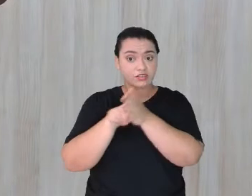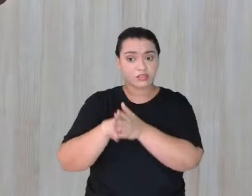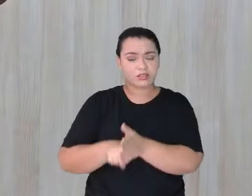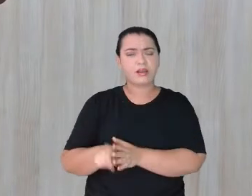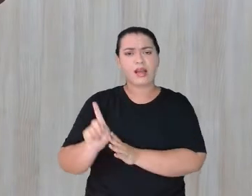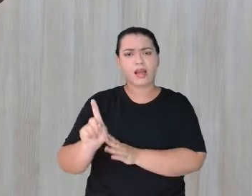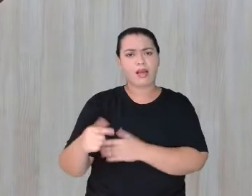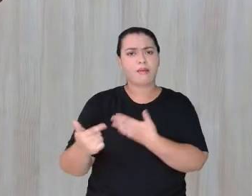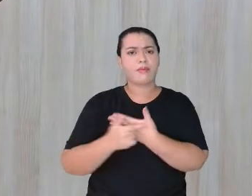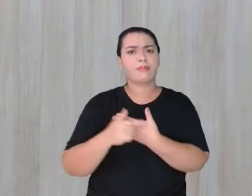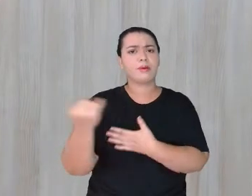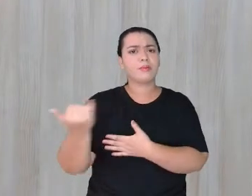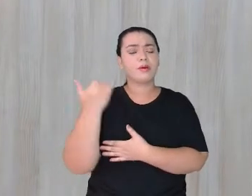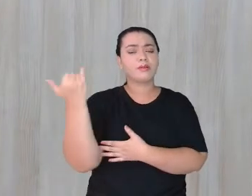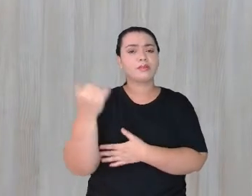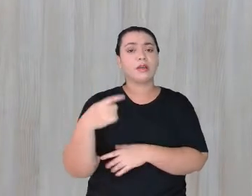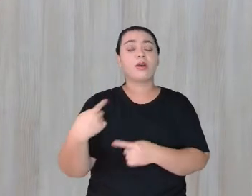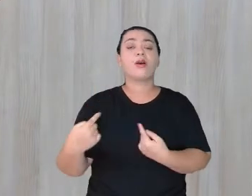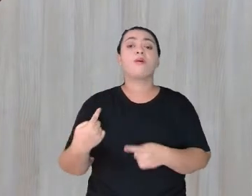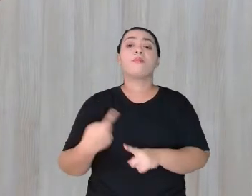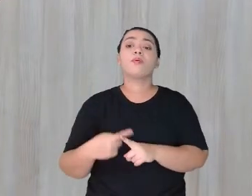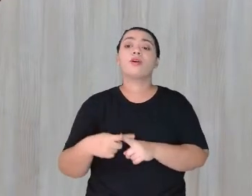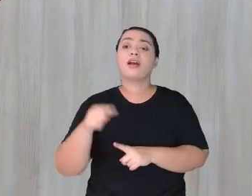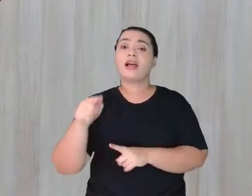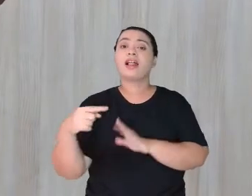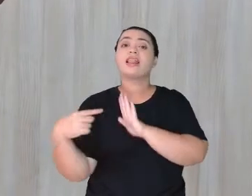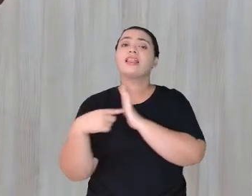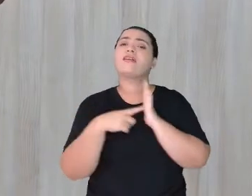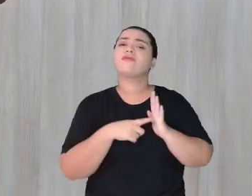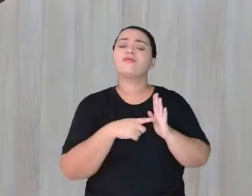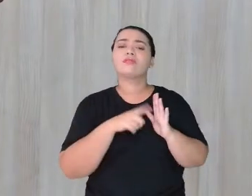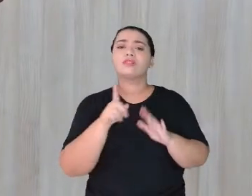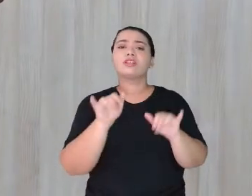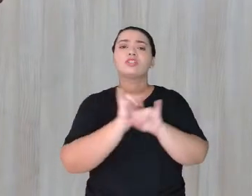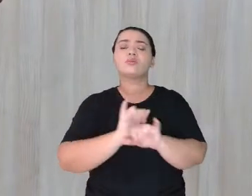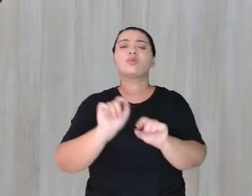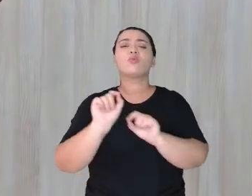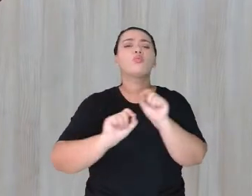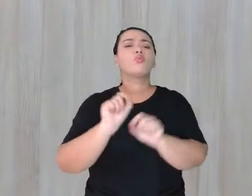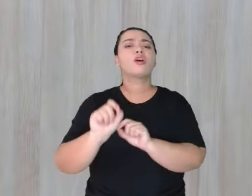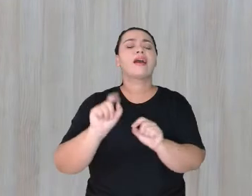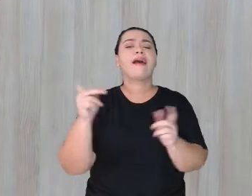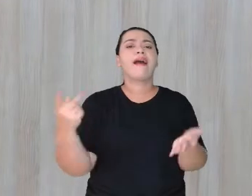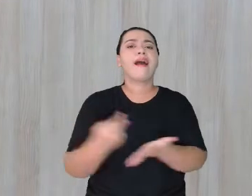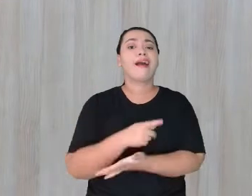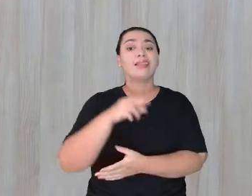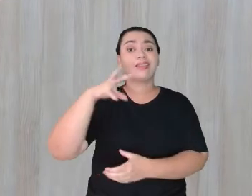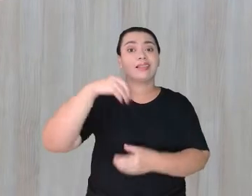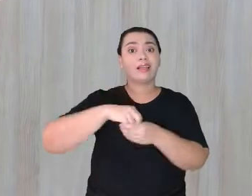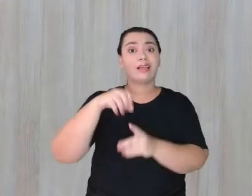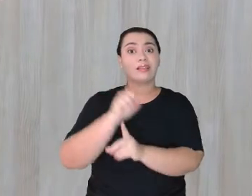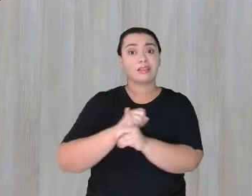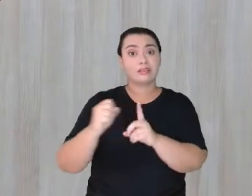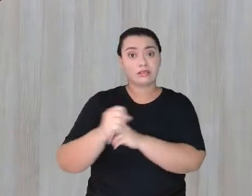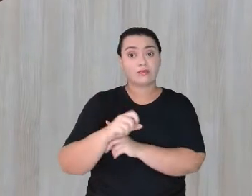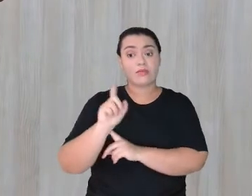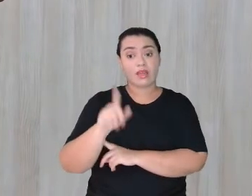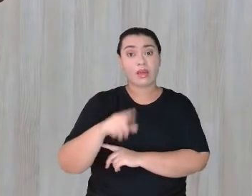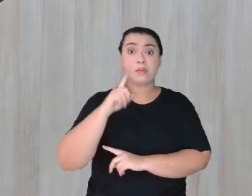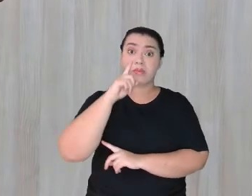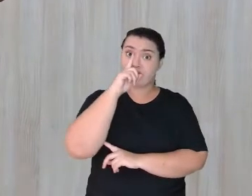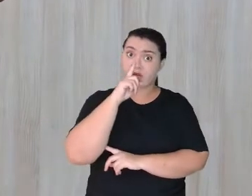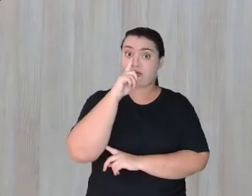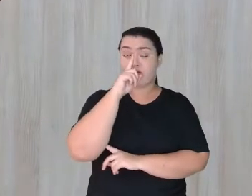gente, porque ela vai fazer denúncias acerca do que está errado na nossa sociedade. E é sempre um grande risco fazer esse tipo de